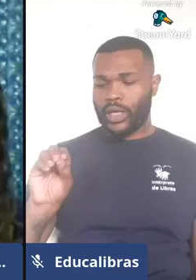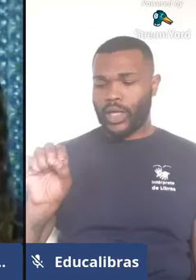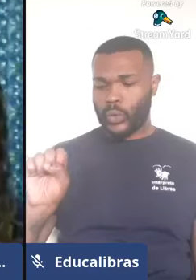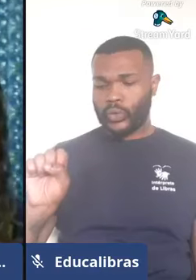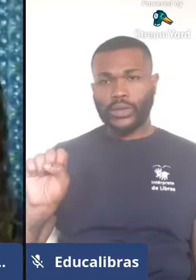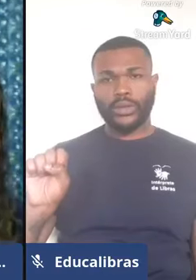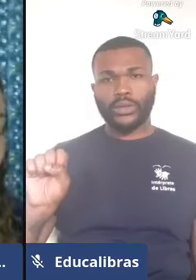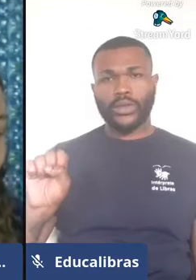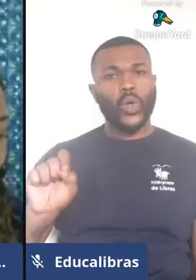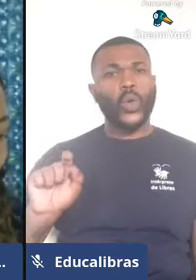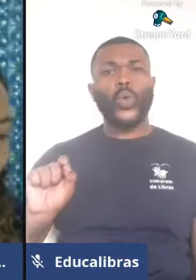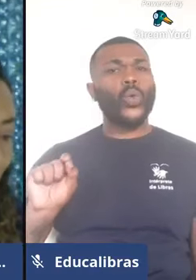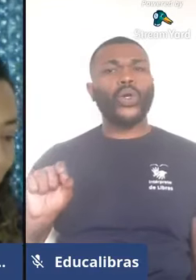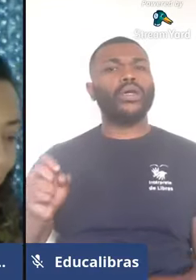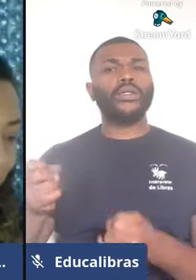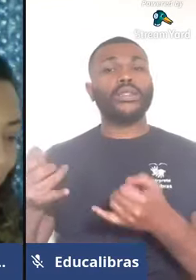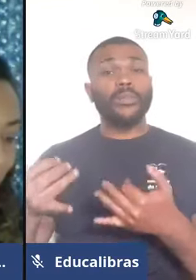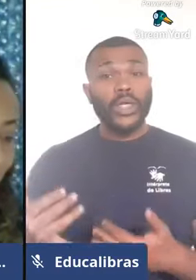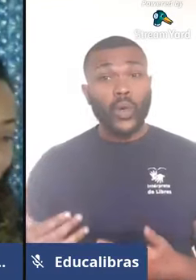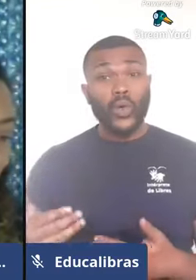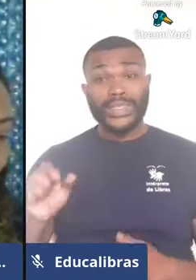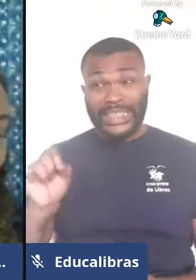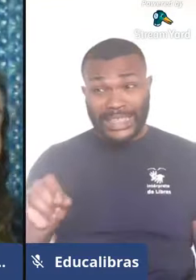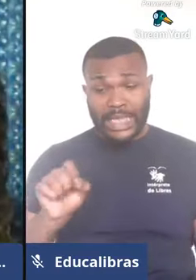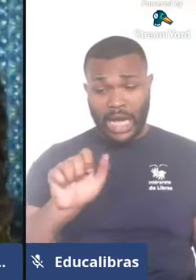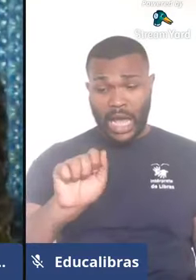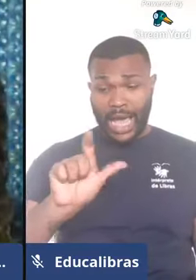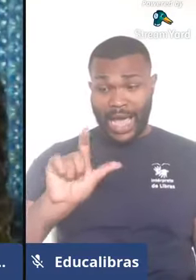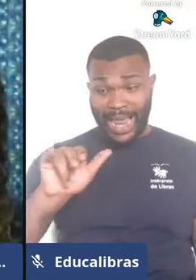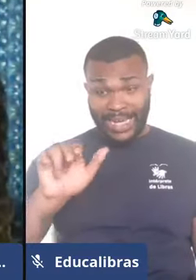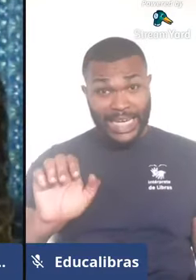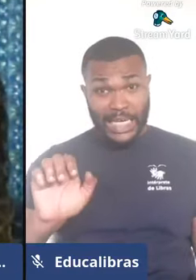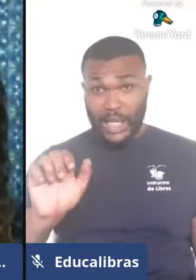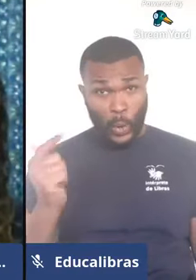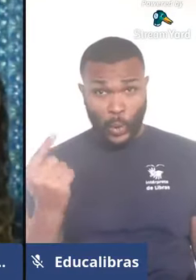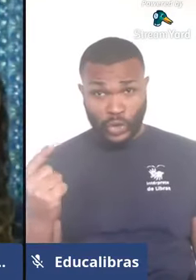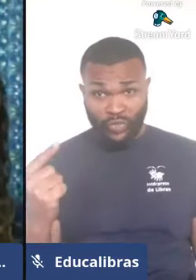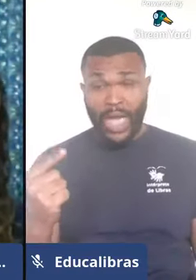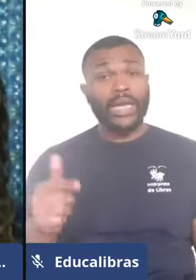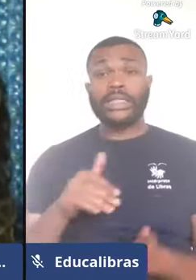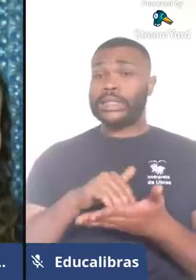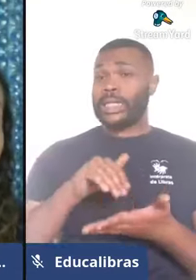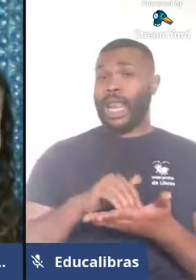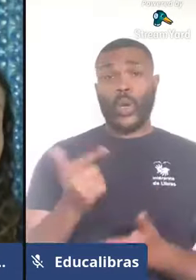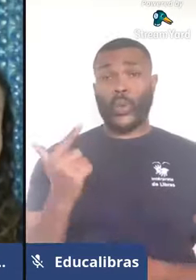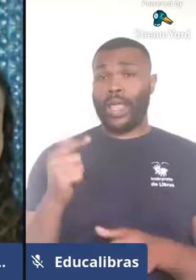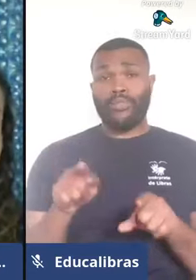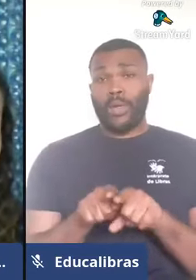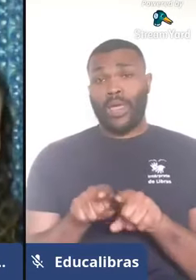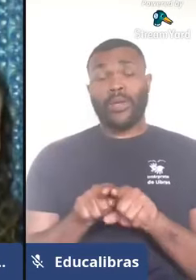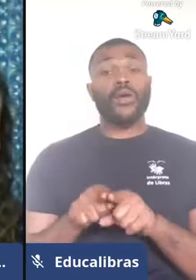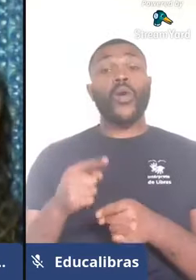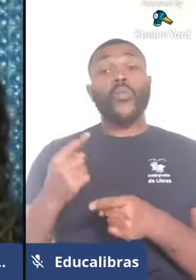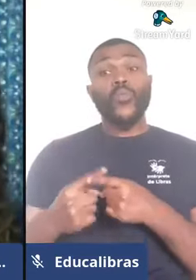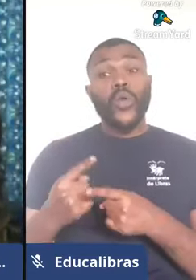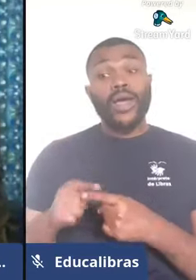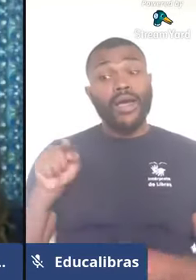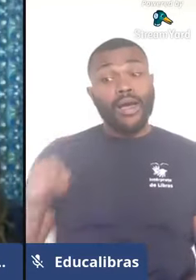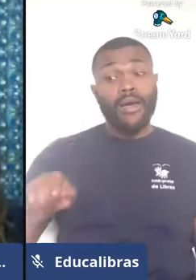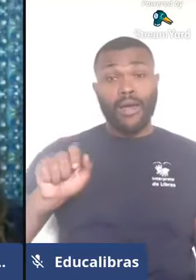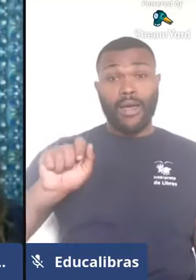foi que, não, sem a Aline não teria acontecido a secretaria, porque foi ela que